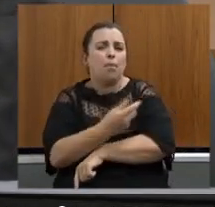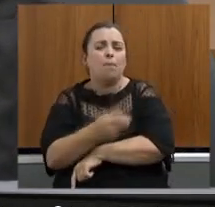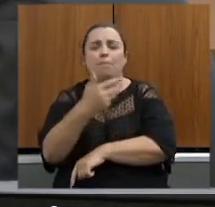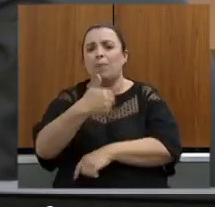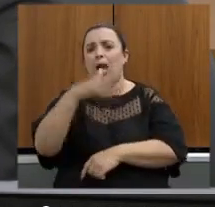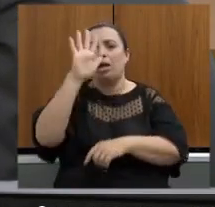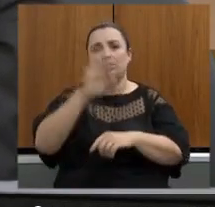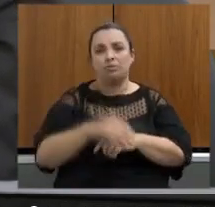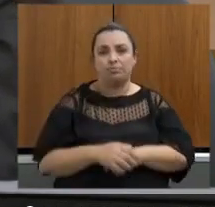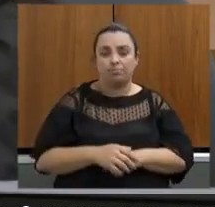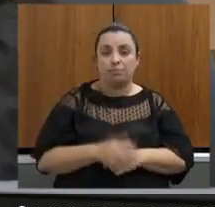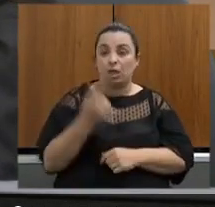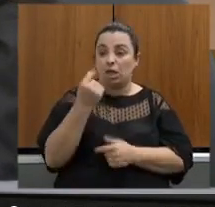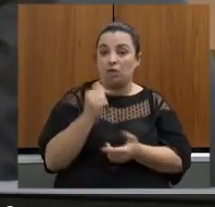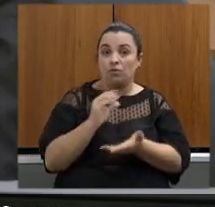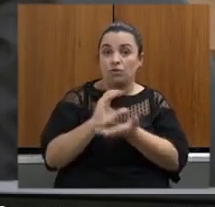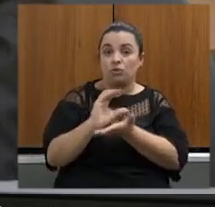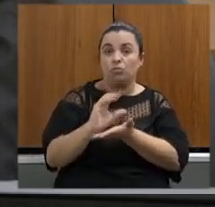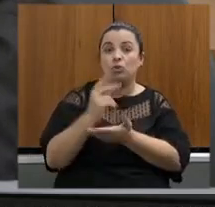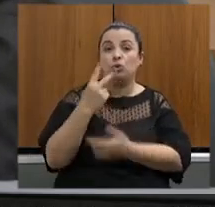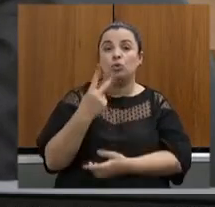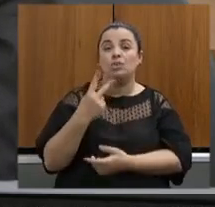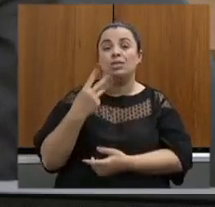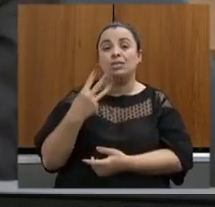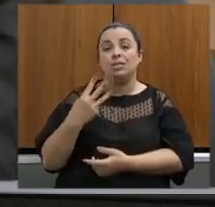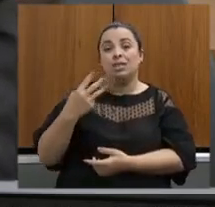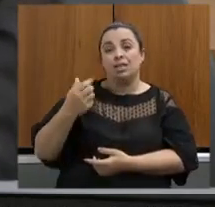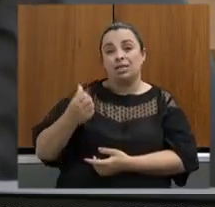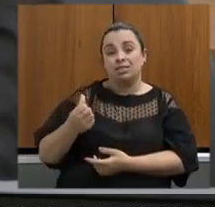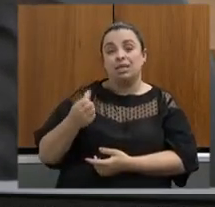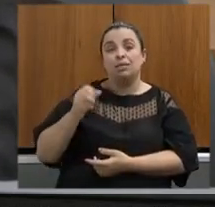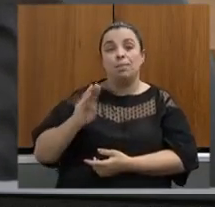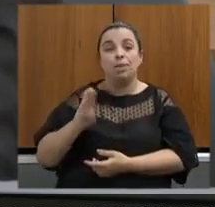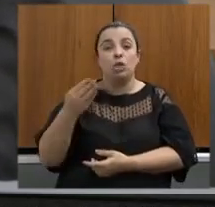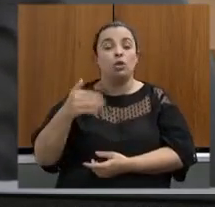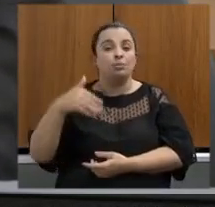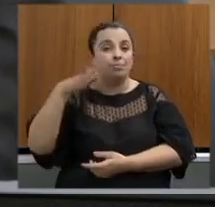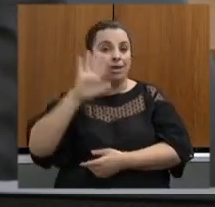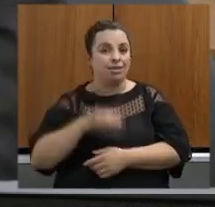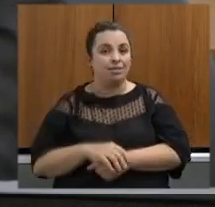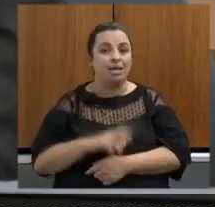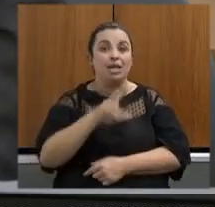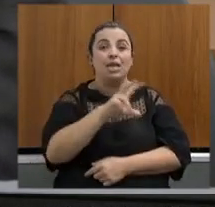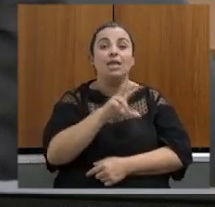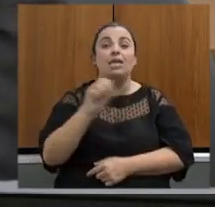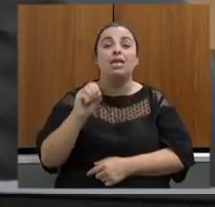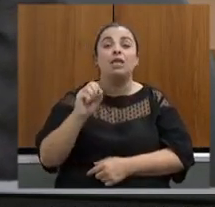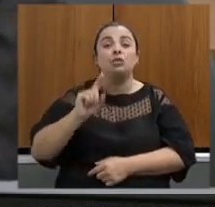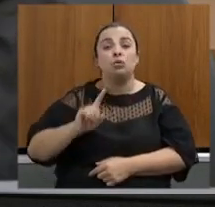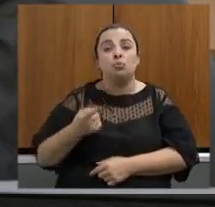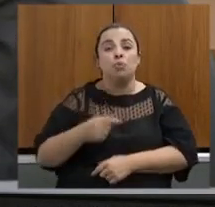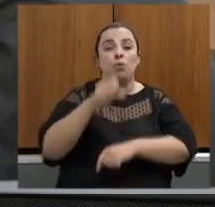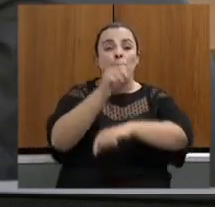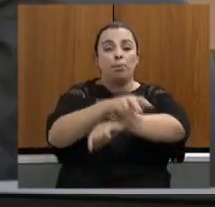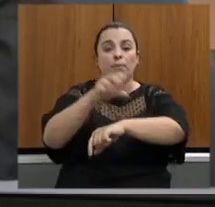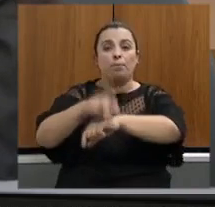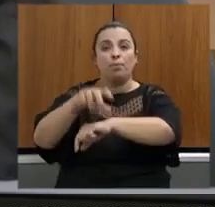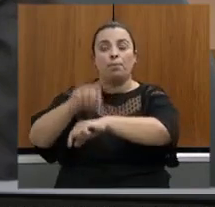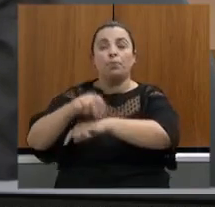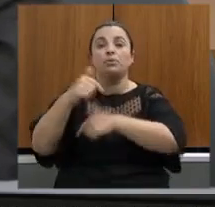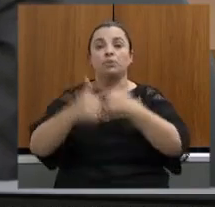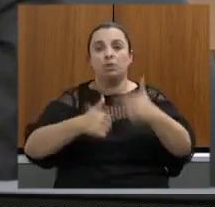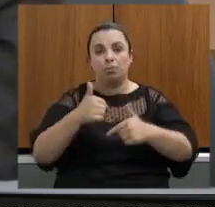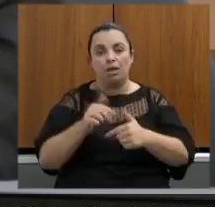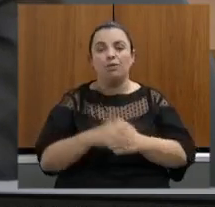investimentos de mais de 236 milhões 500 mil postos de trabalho a